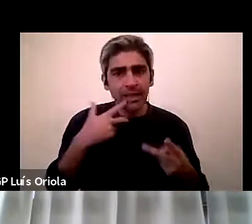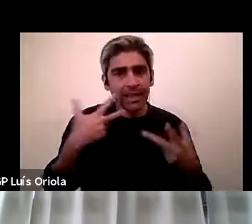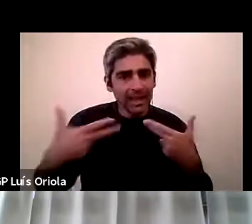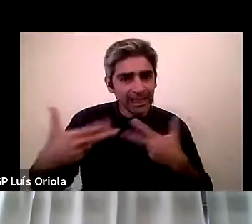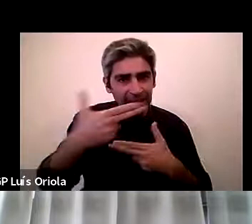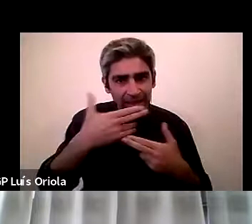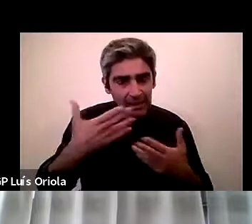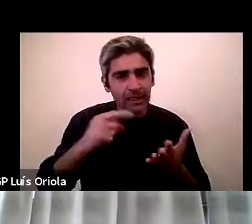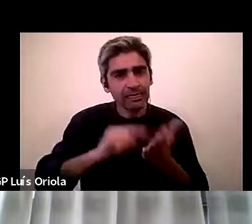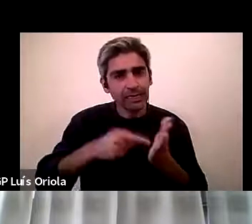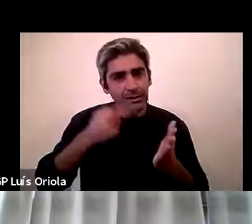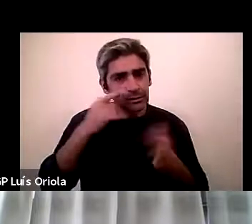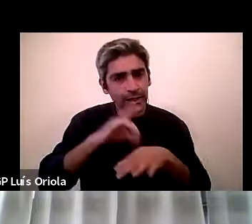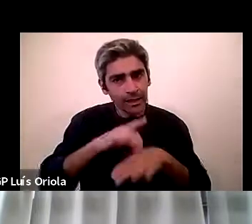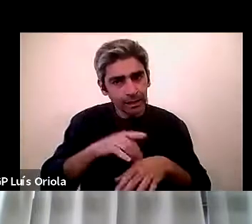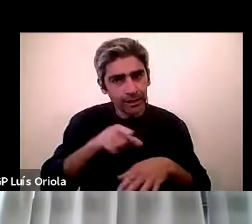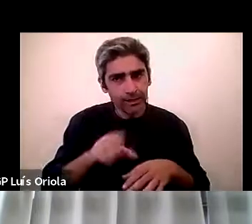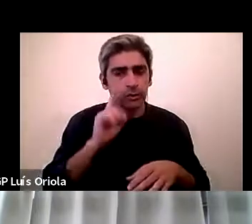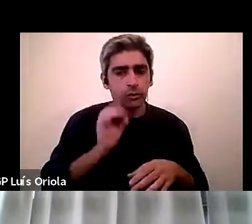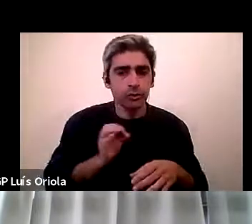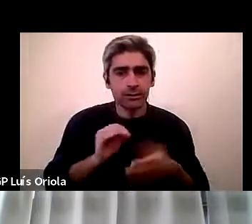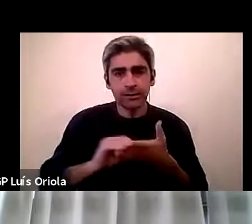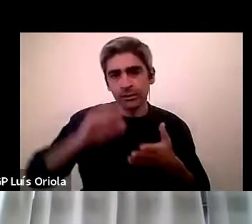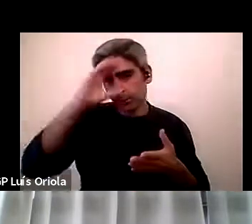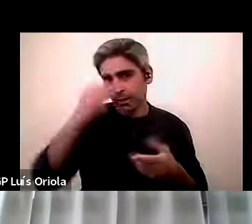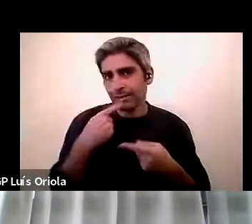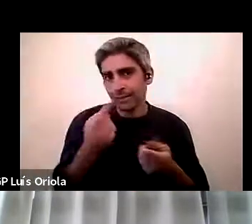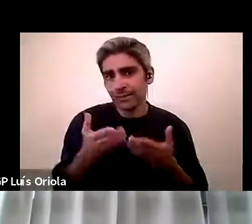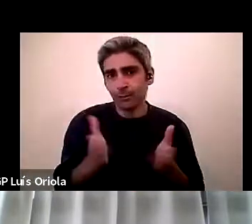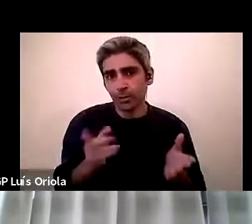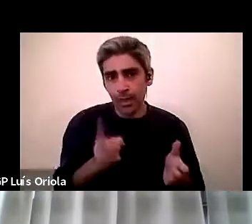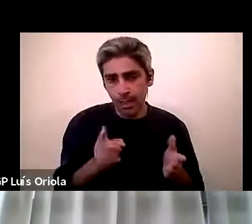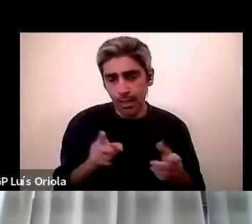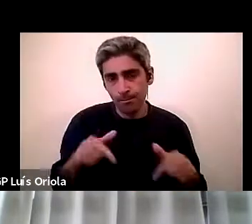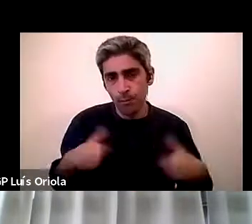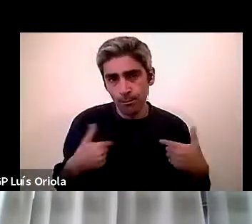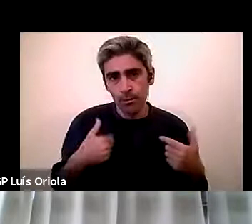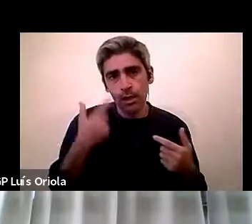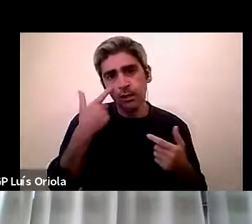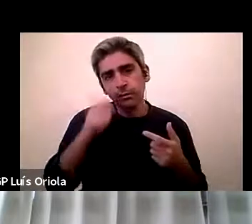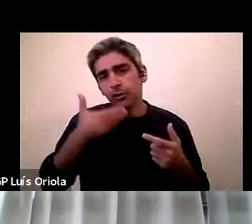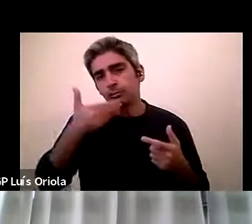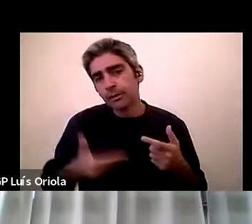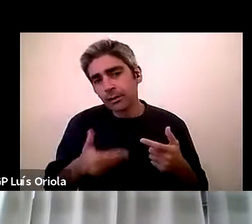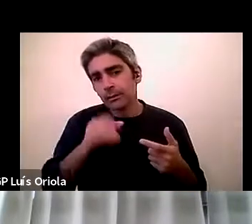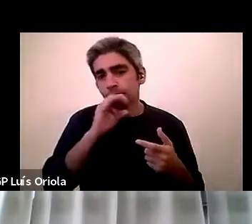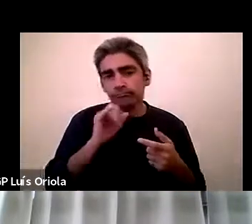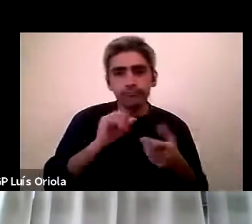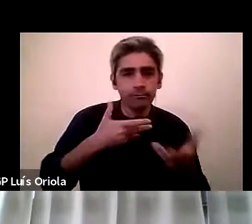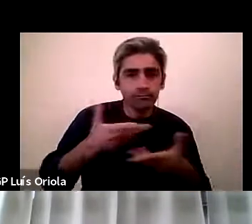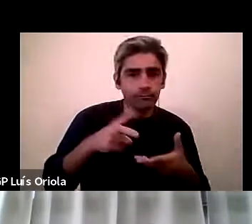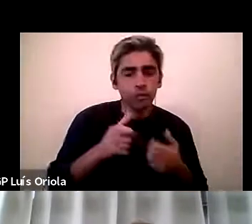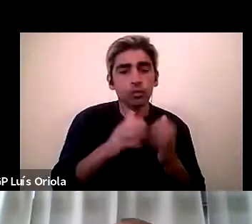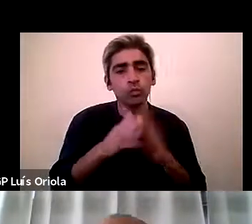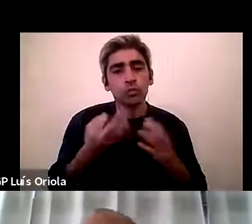critiquem, testem o guia. O guia, como a senhora Secretária de Estado disse na abertura, é ele próprio uma experiência, uma iteração. Tudo aquilo